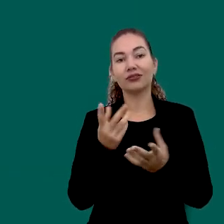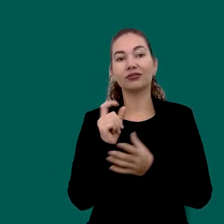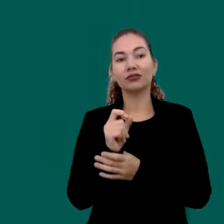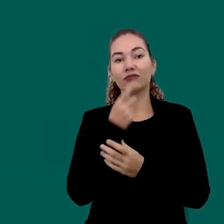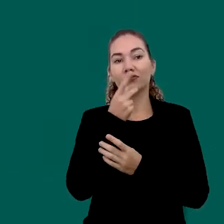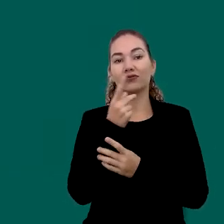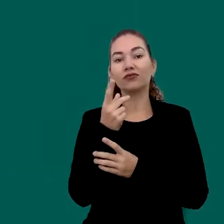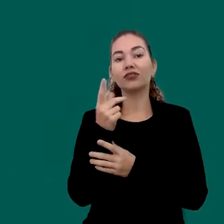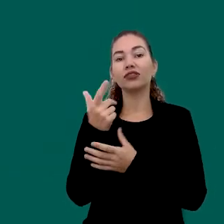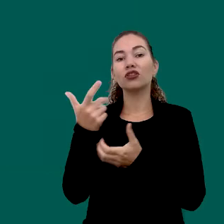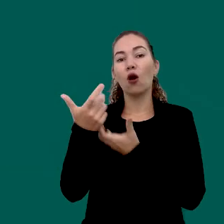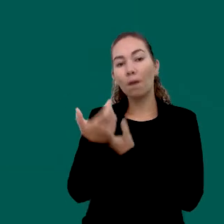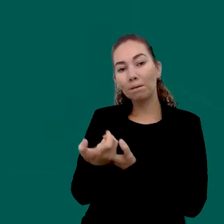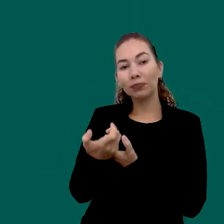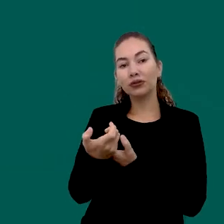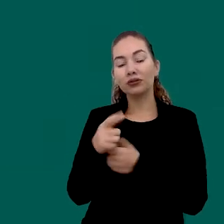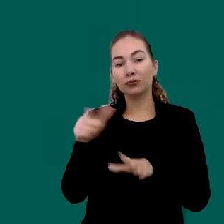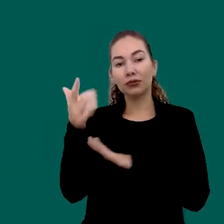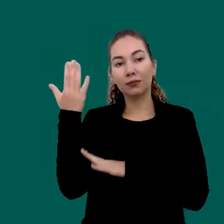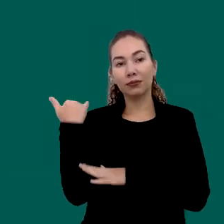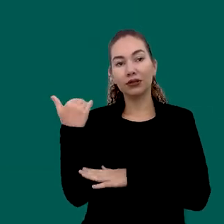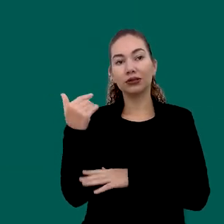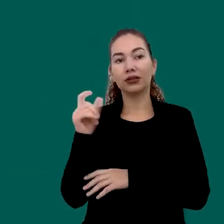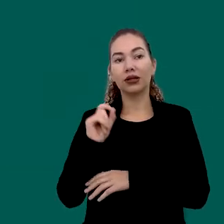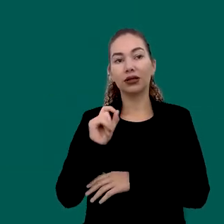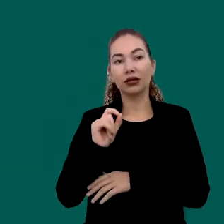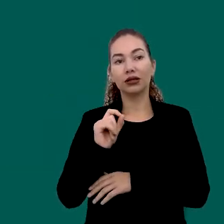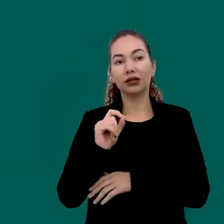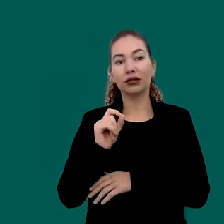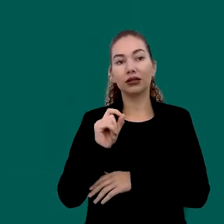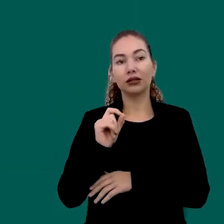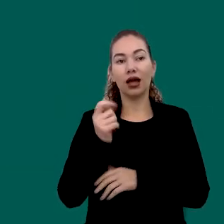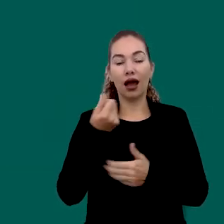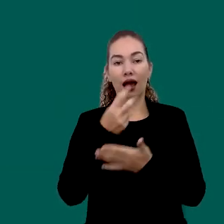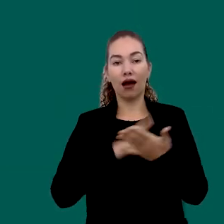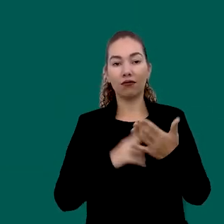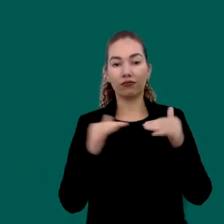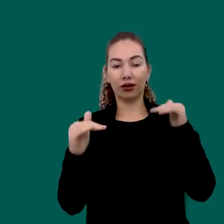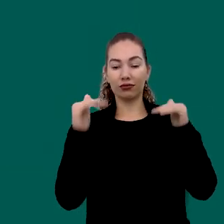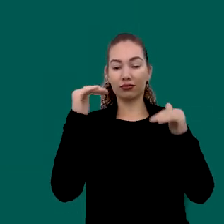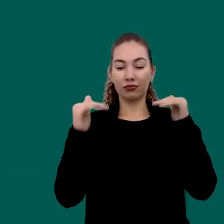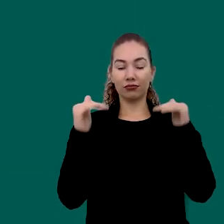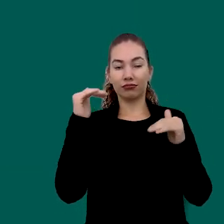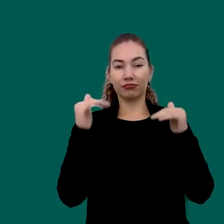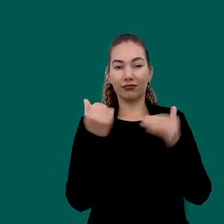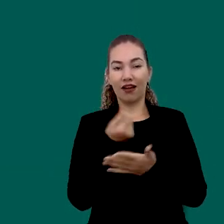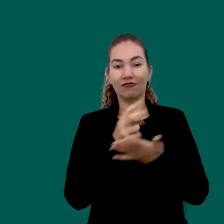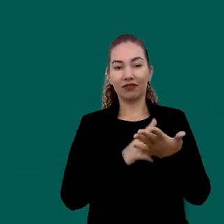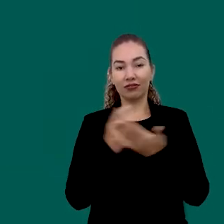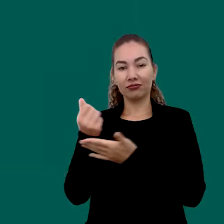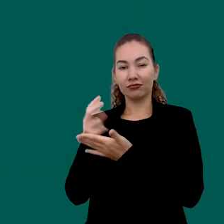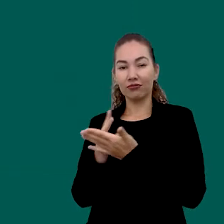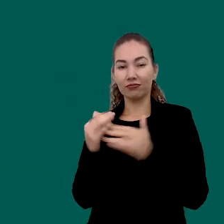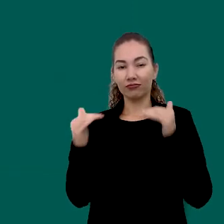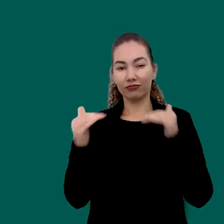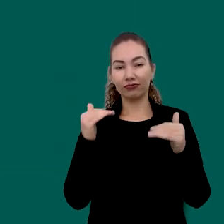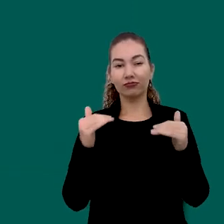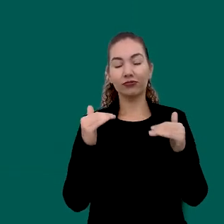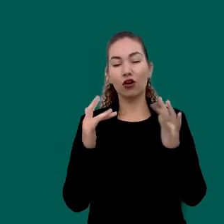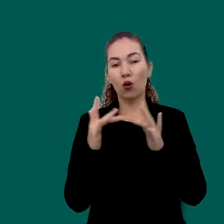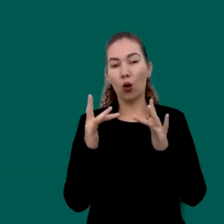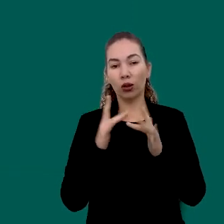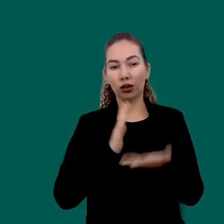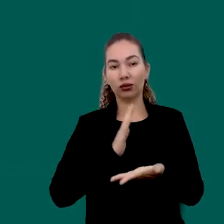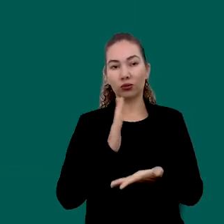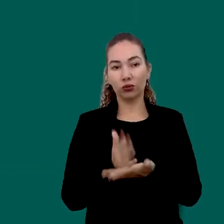print, foi semana retrasada. A nossa avaliação no Google, que a gente olha muito para as avaliações, a gente tem esse contato muito direto com o